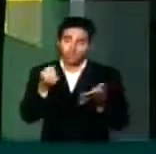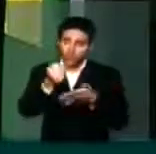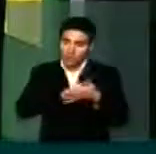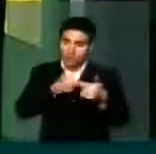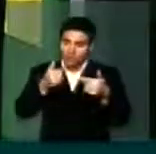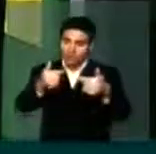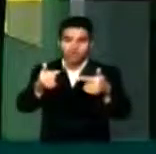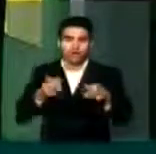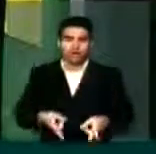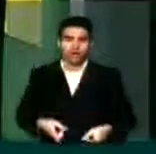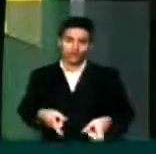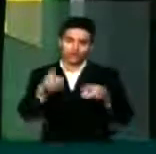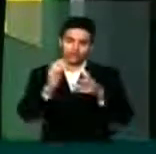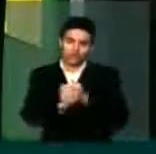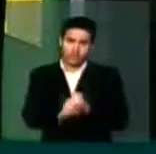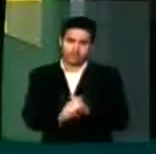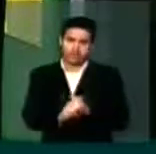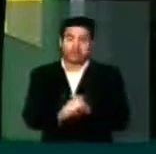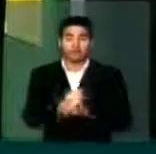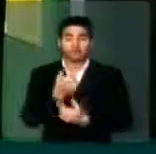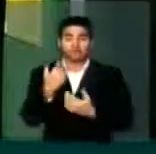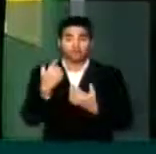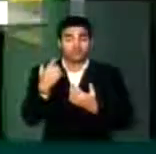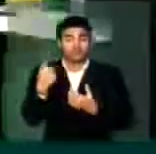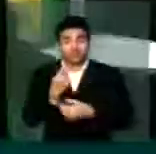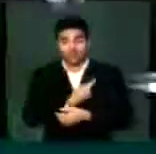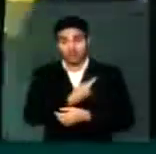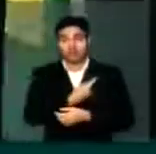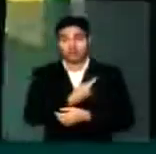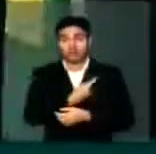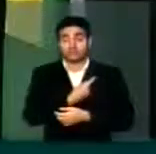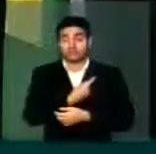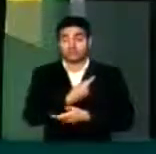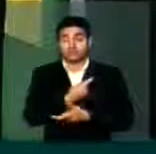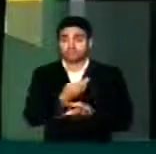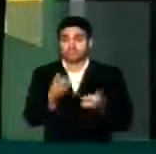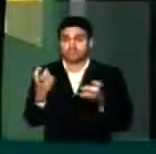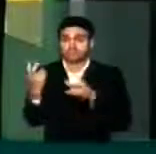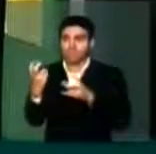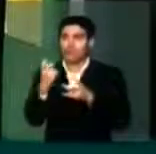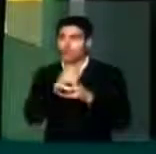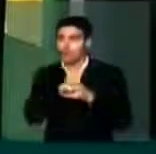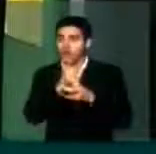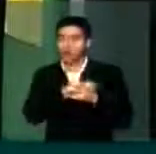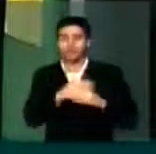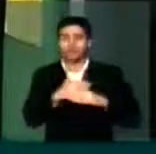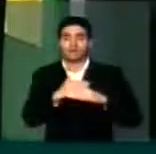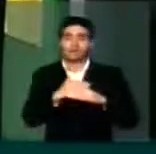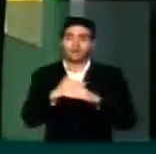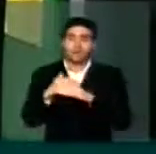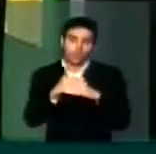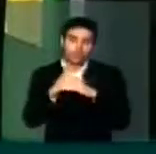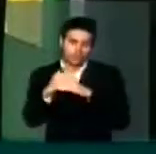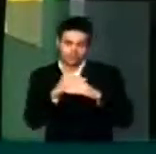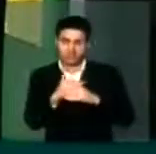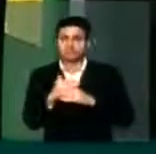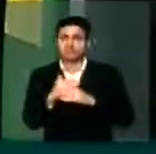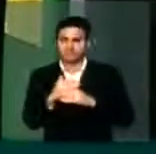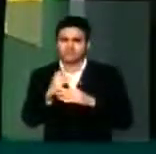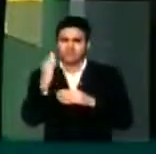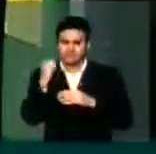luta continue e que a gente possa ver as igualdades conquistadas